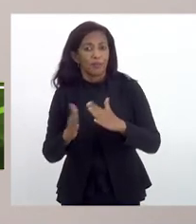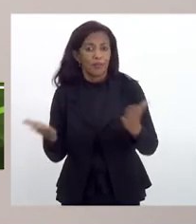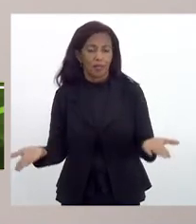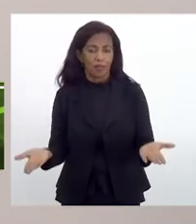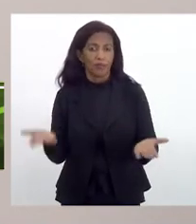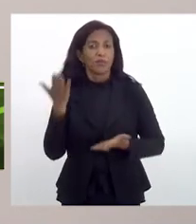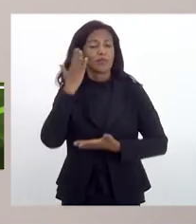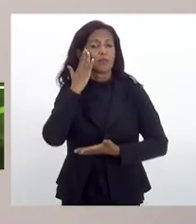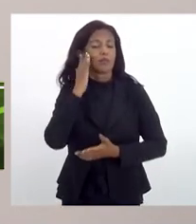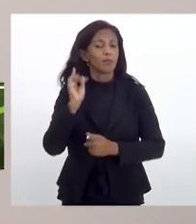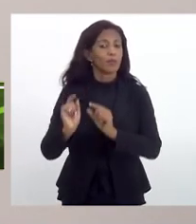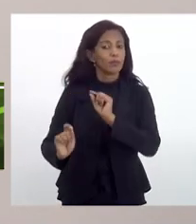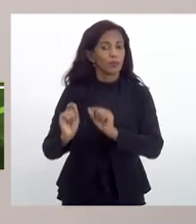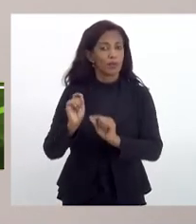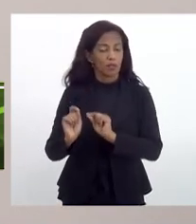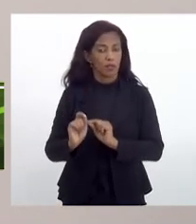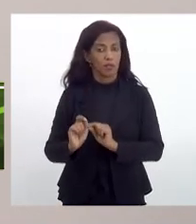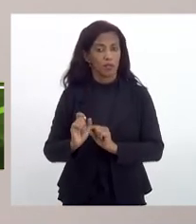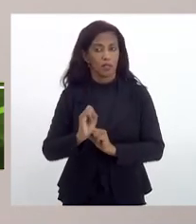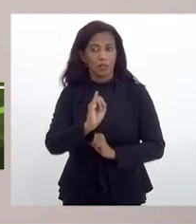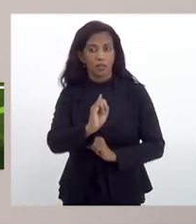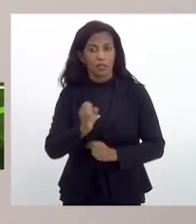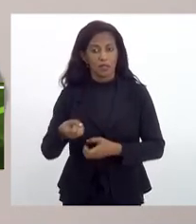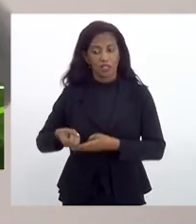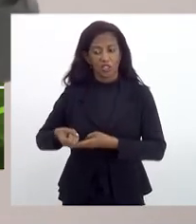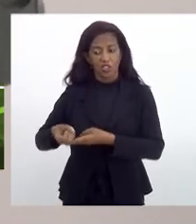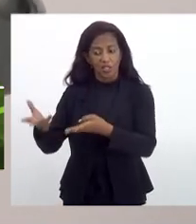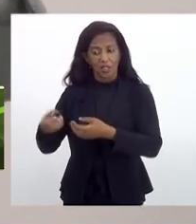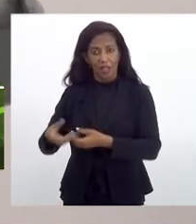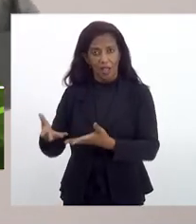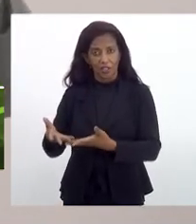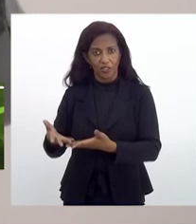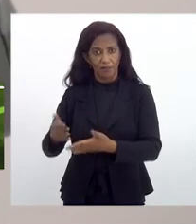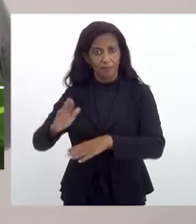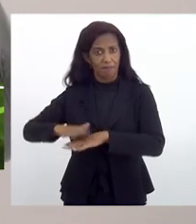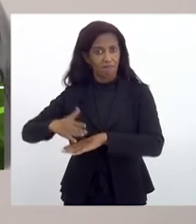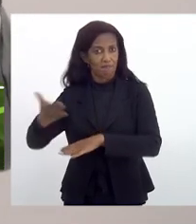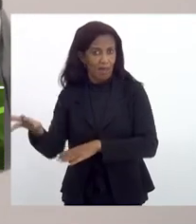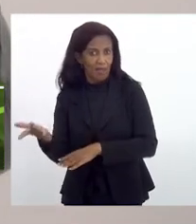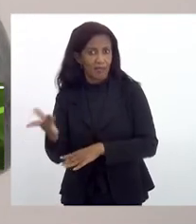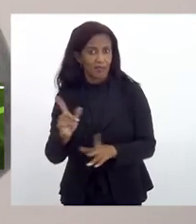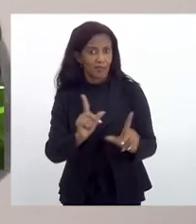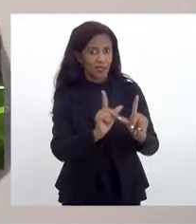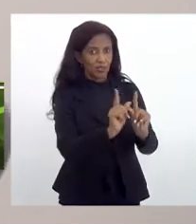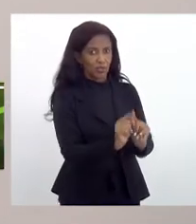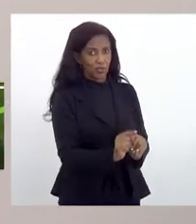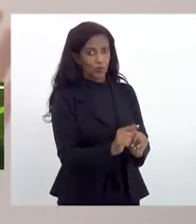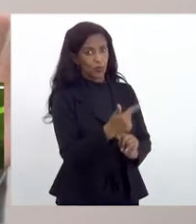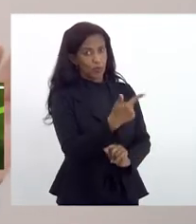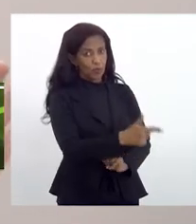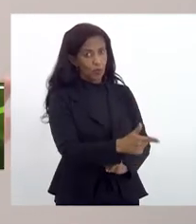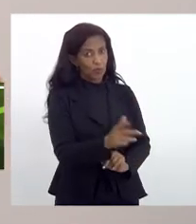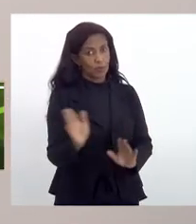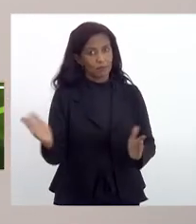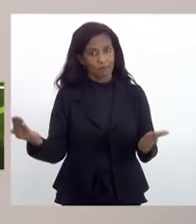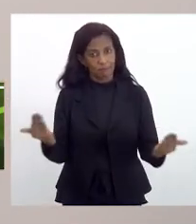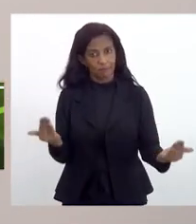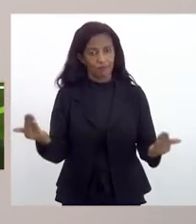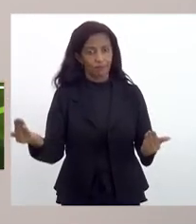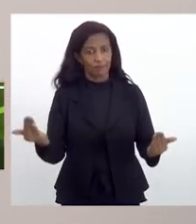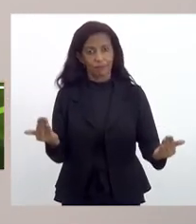sabendo que se a gente gasta mais numa despesa, a gente vai ter que reduzir na outra. Essa vai ser